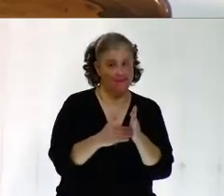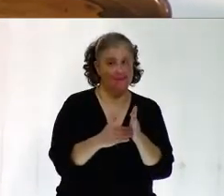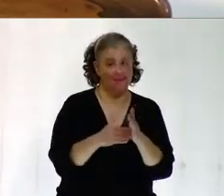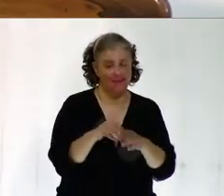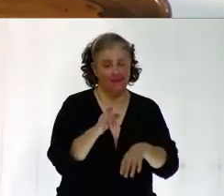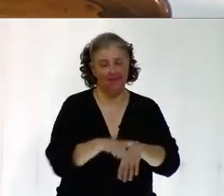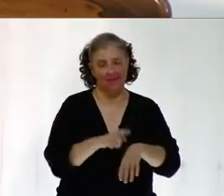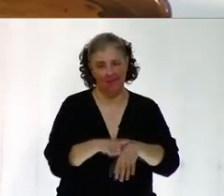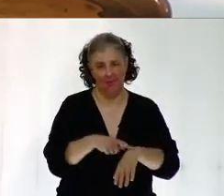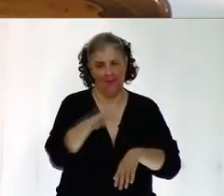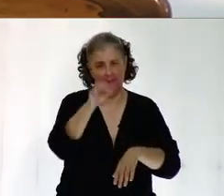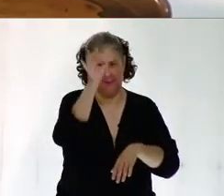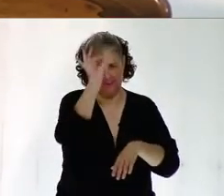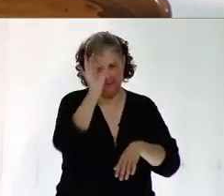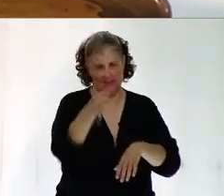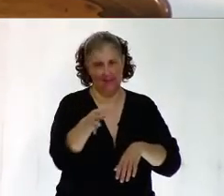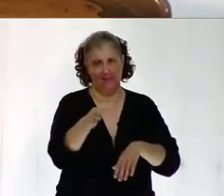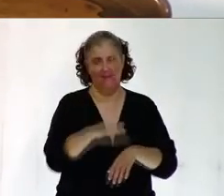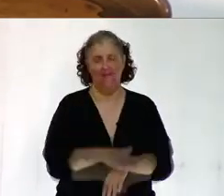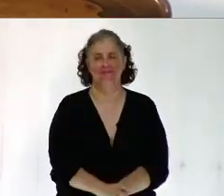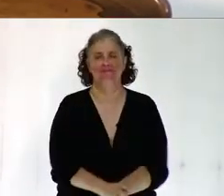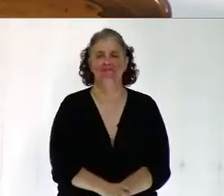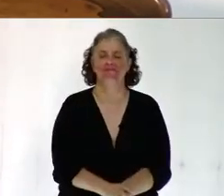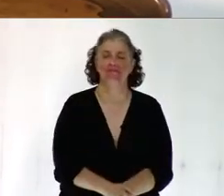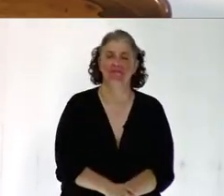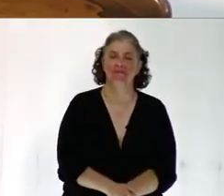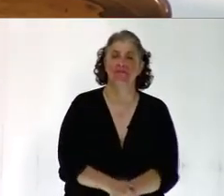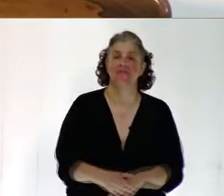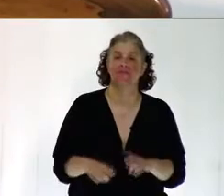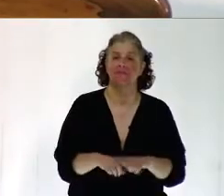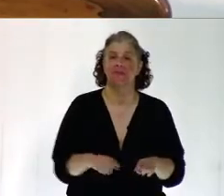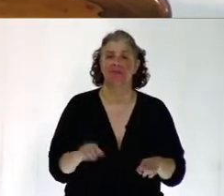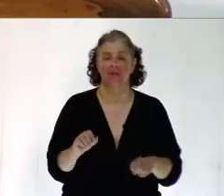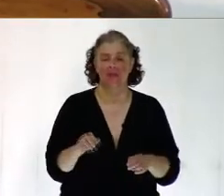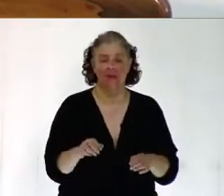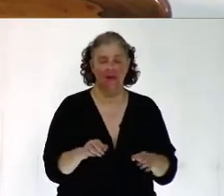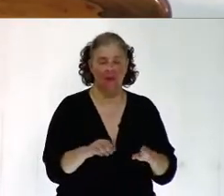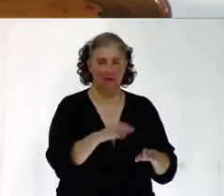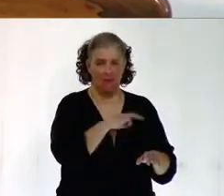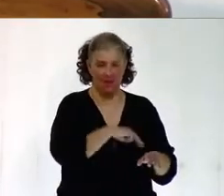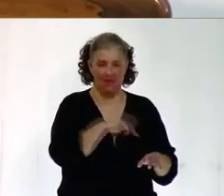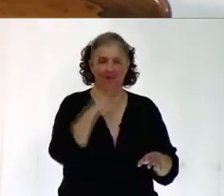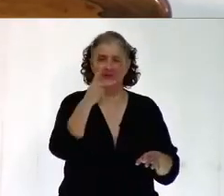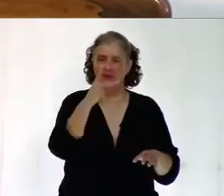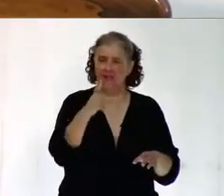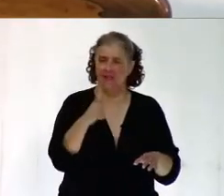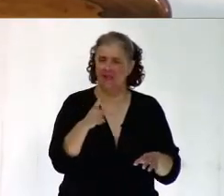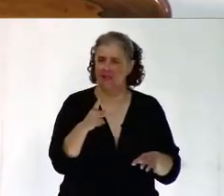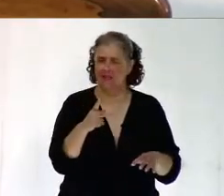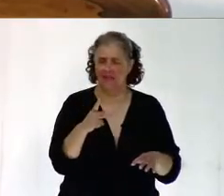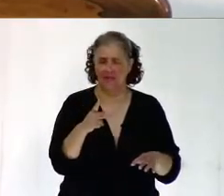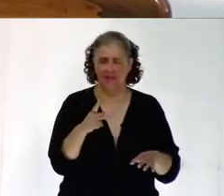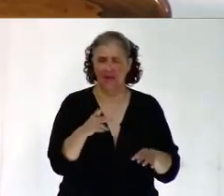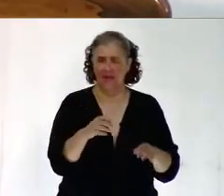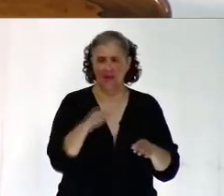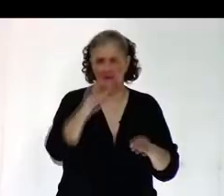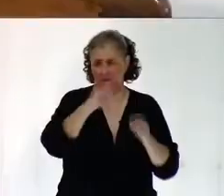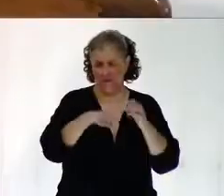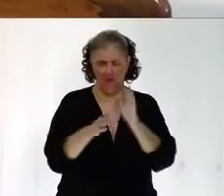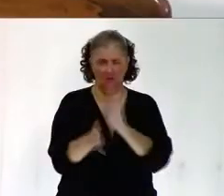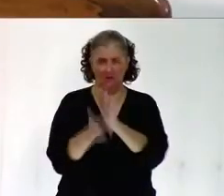oportuno lá e mateus apenas está escrito com isto deixou o diabo e os anjos o serviram